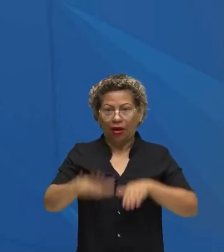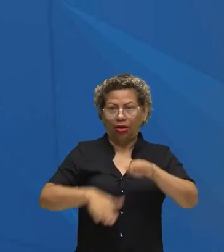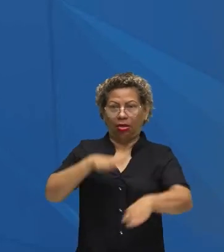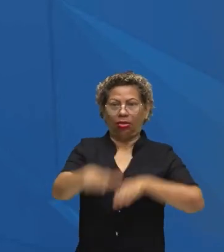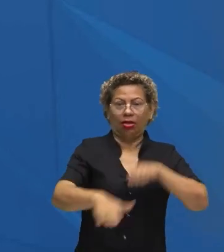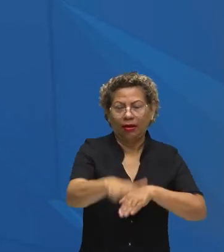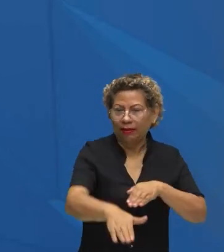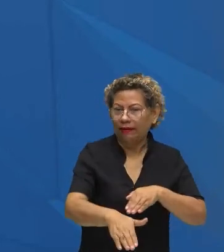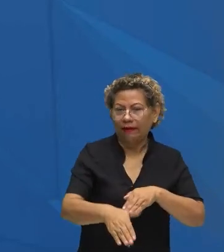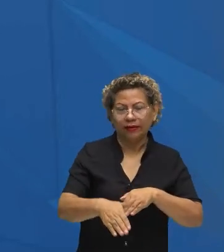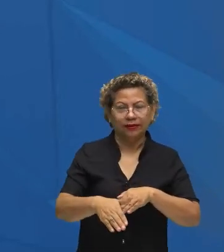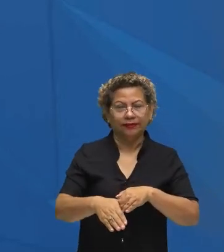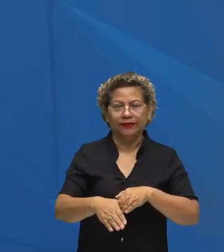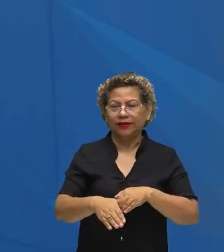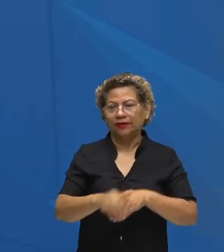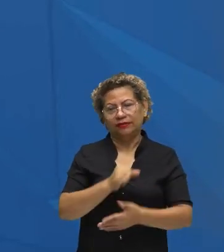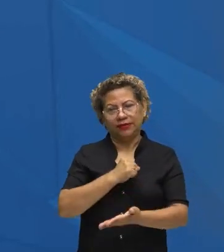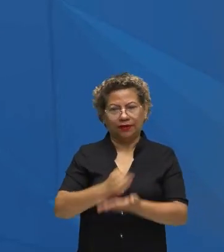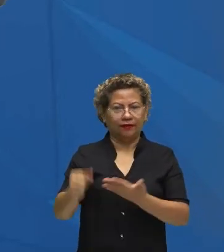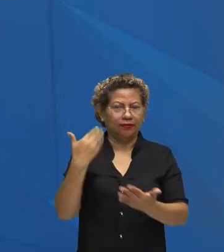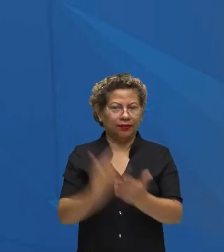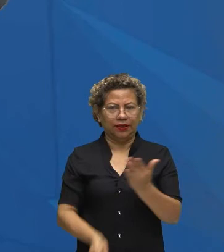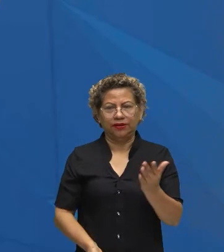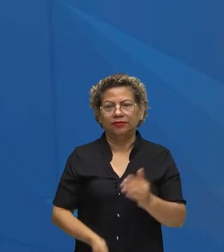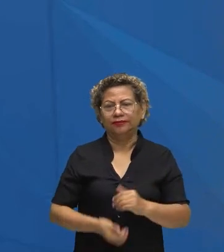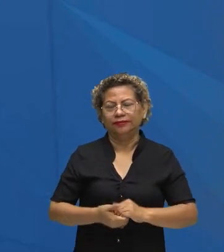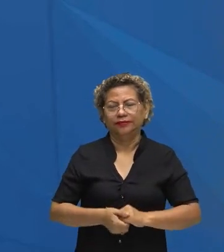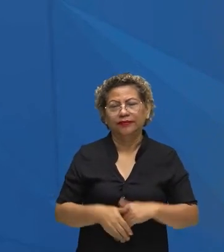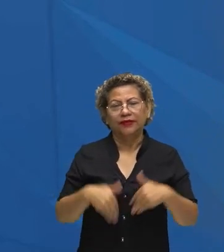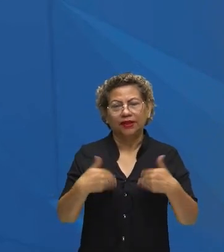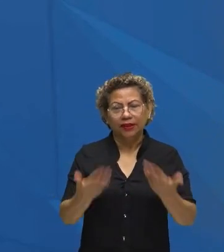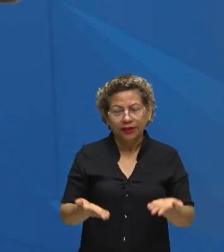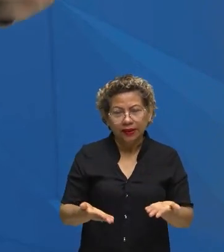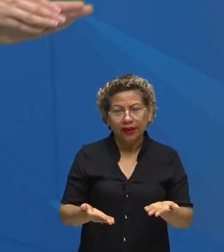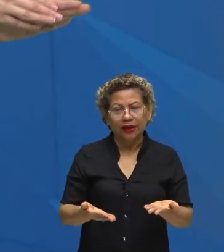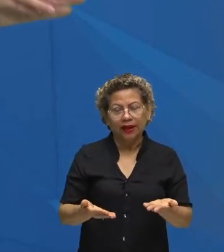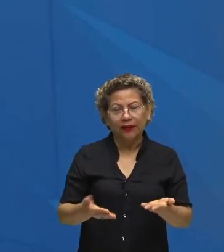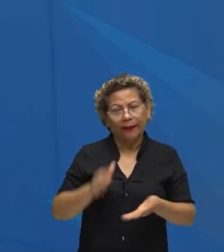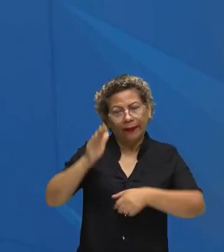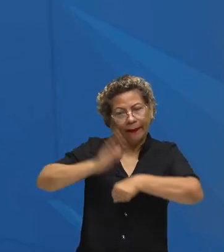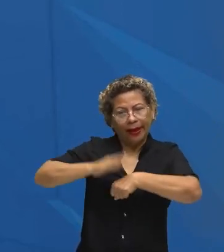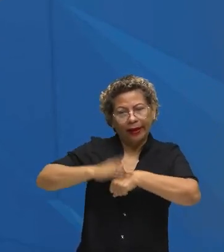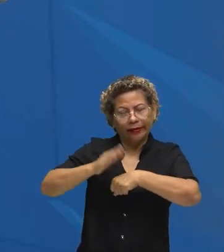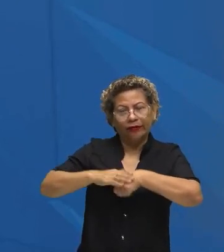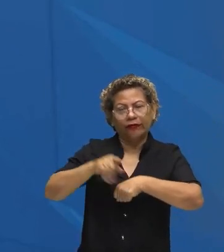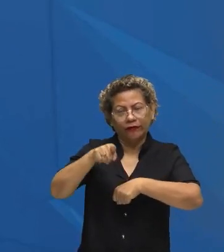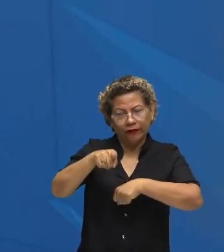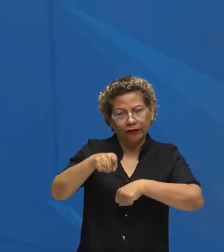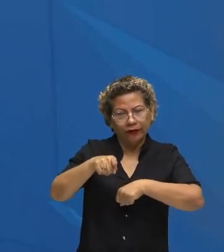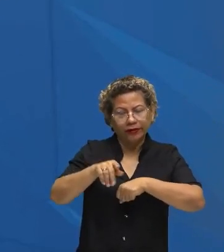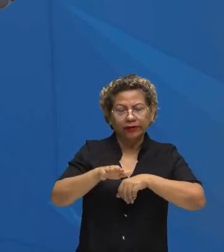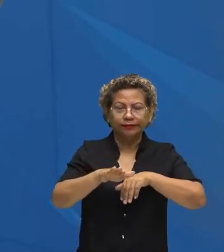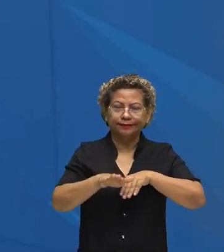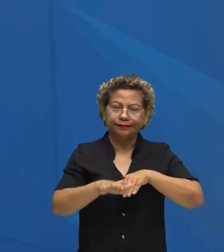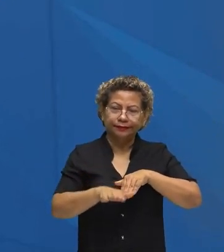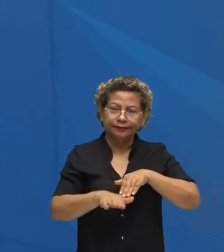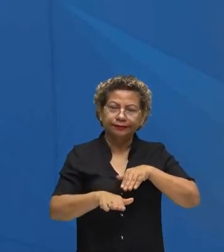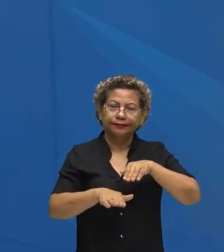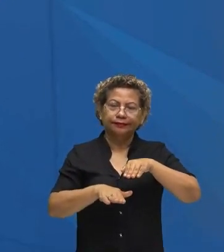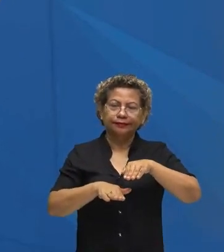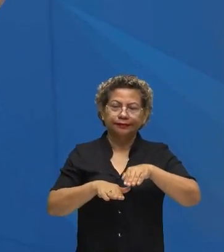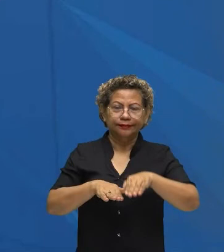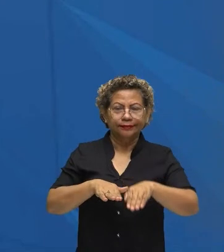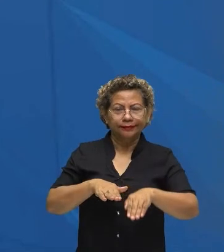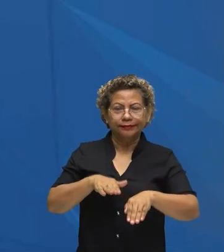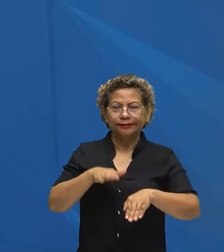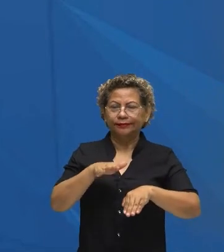precisa respeitar esse passo a passo, tá bom, gente? Antes você ir devagarzinho e sempre do que você ir lá e parar no meio do caminho,